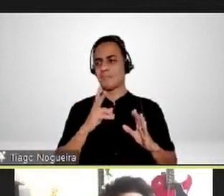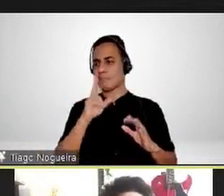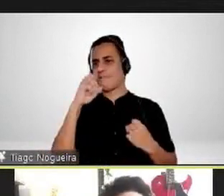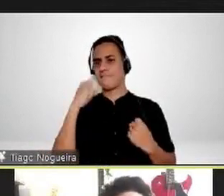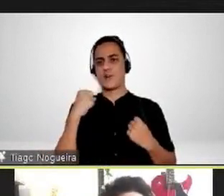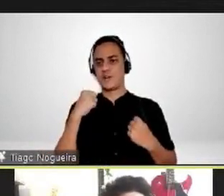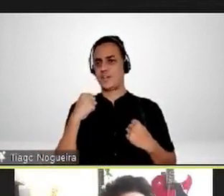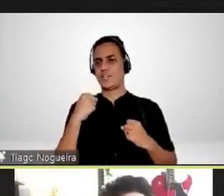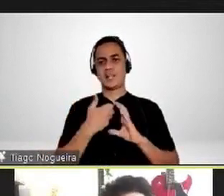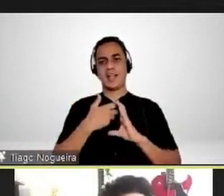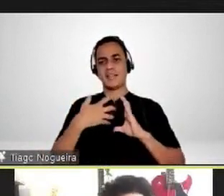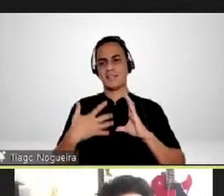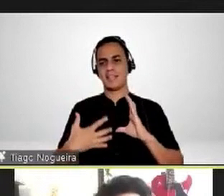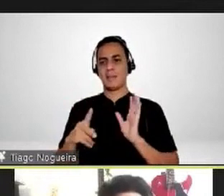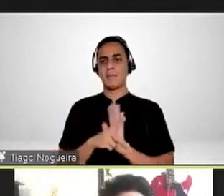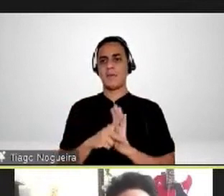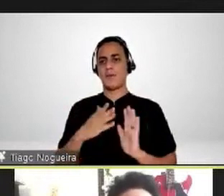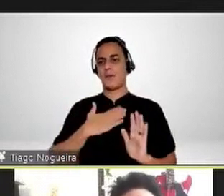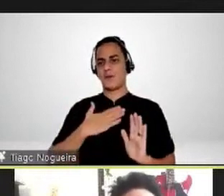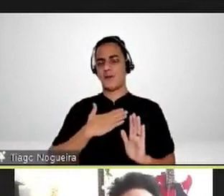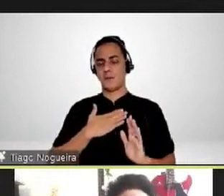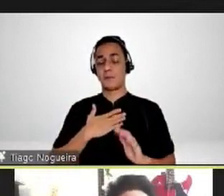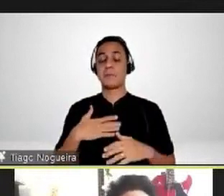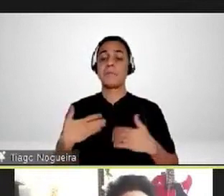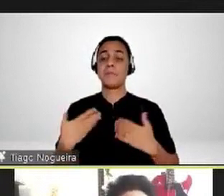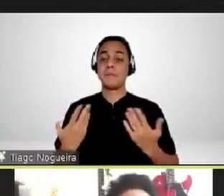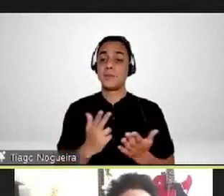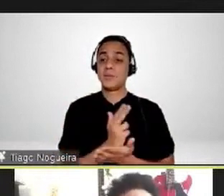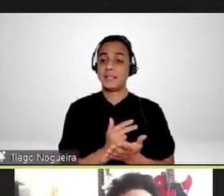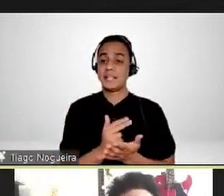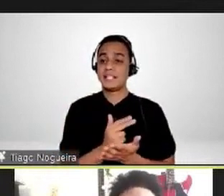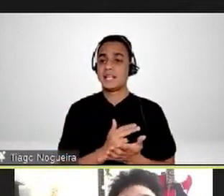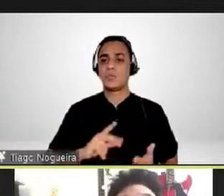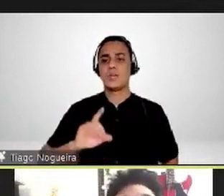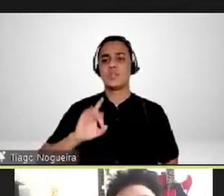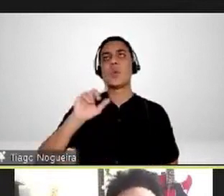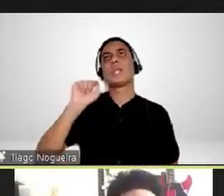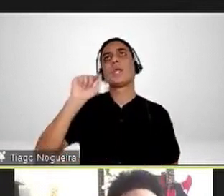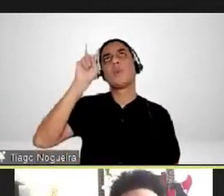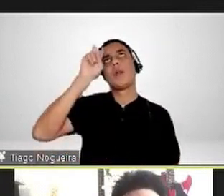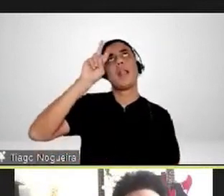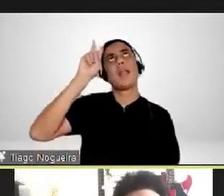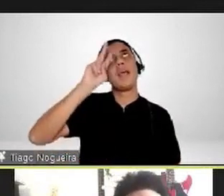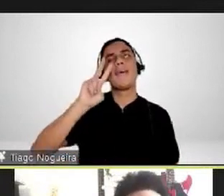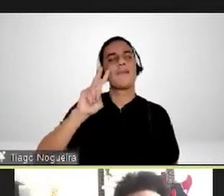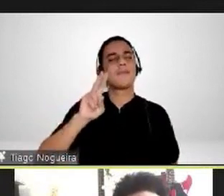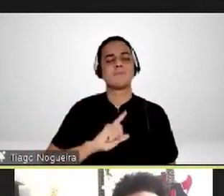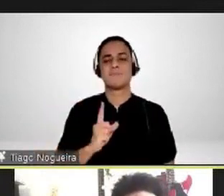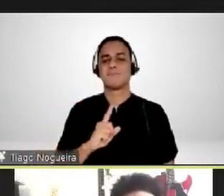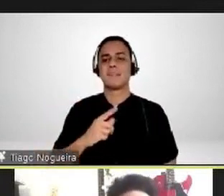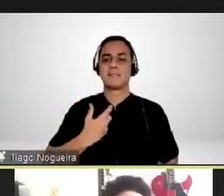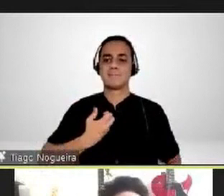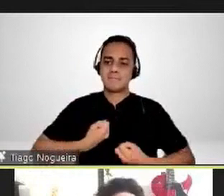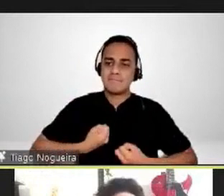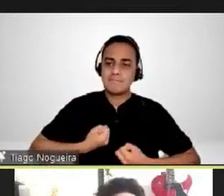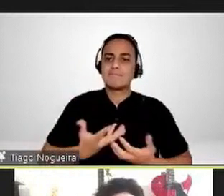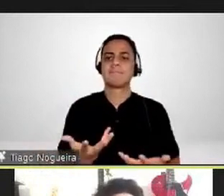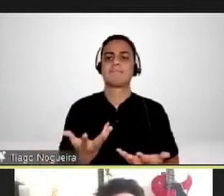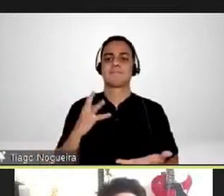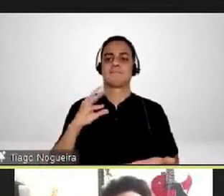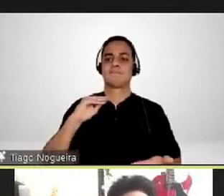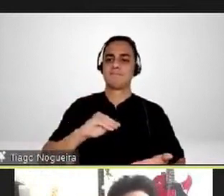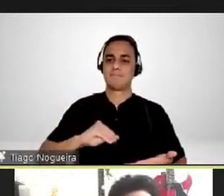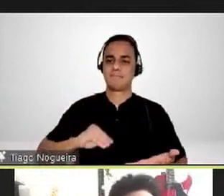entender que no desenho é algo além da memória, não é o que eu lembro, é algo que se revela na linguagem. Então, tem